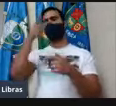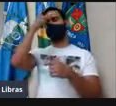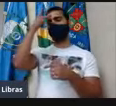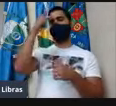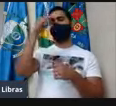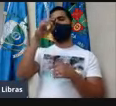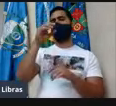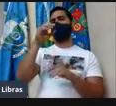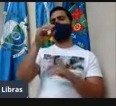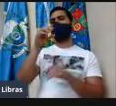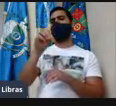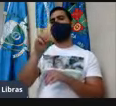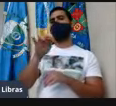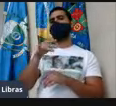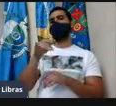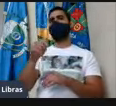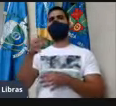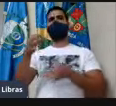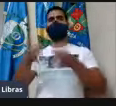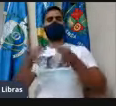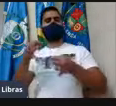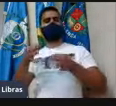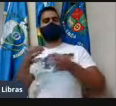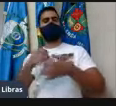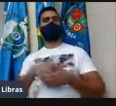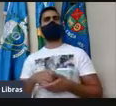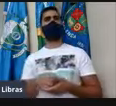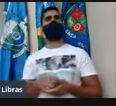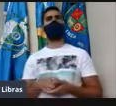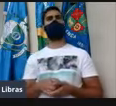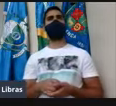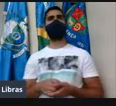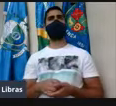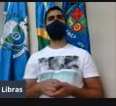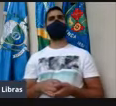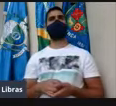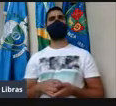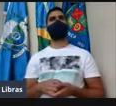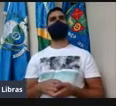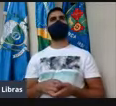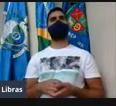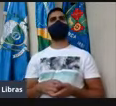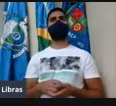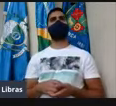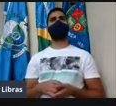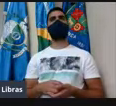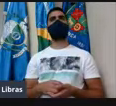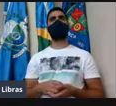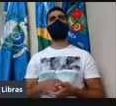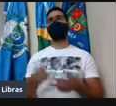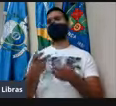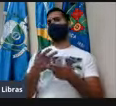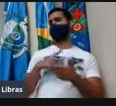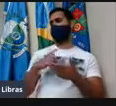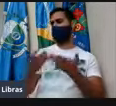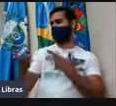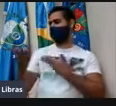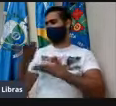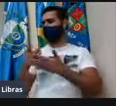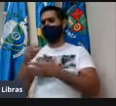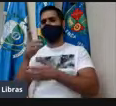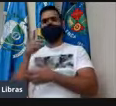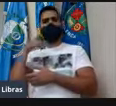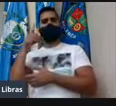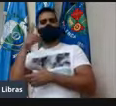justiça e atuou de forma muito peculiar no exercício da função dela, no trato com os